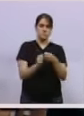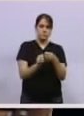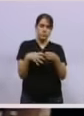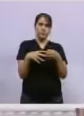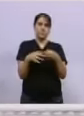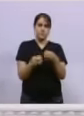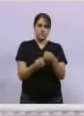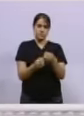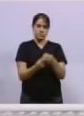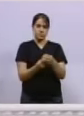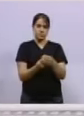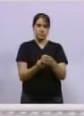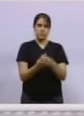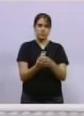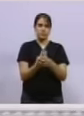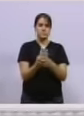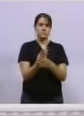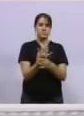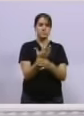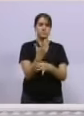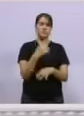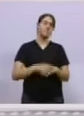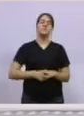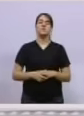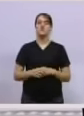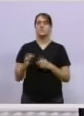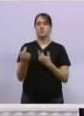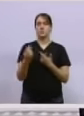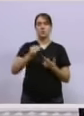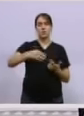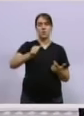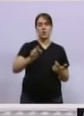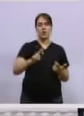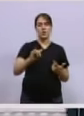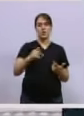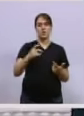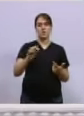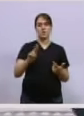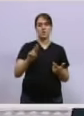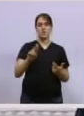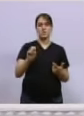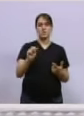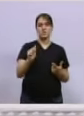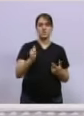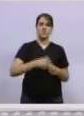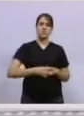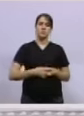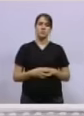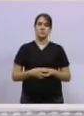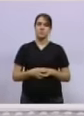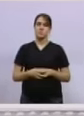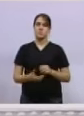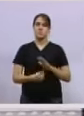Da mesma forma como aquela mariposa que eu já contei a história aqui, ela só é a mariposa que é porque ela sai